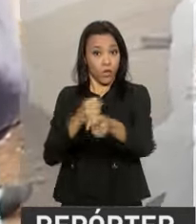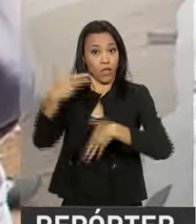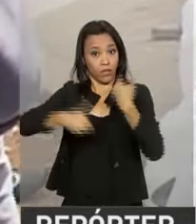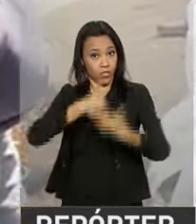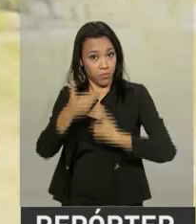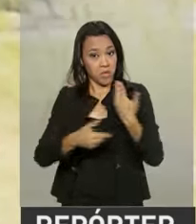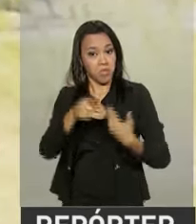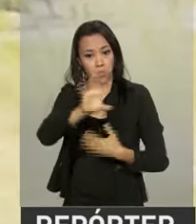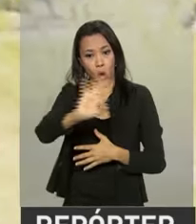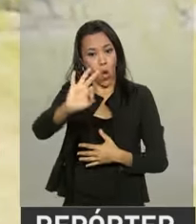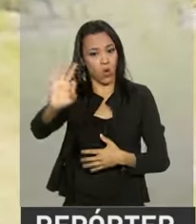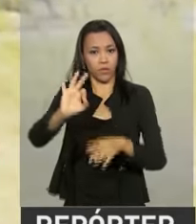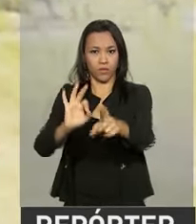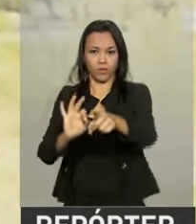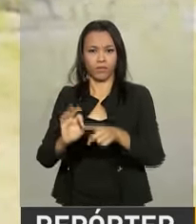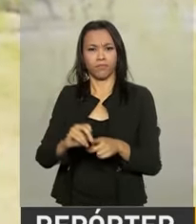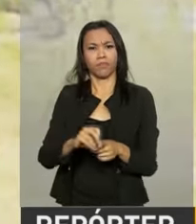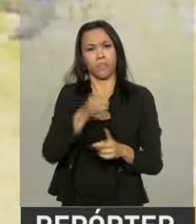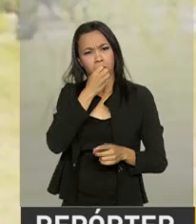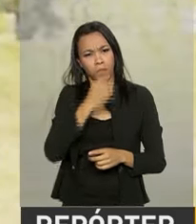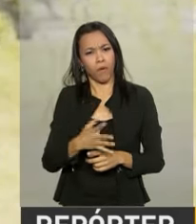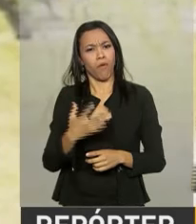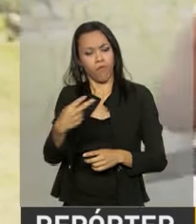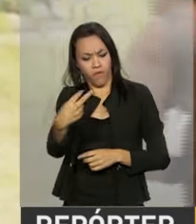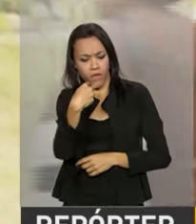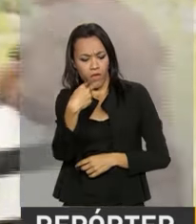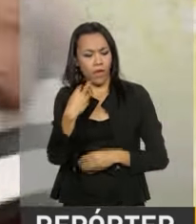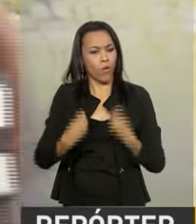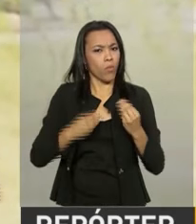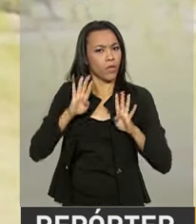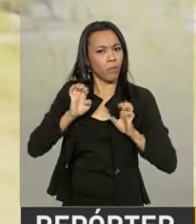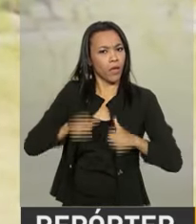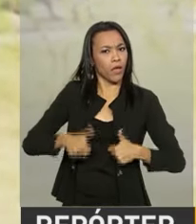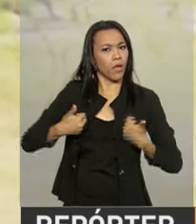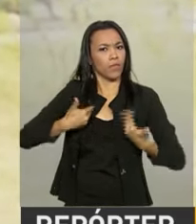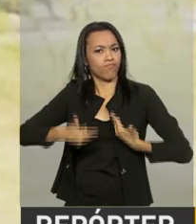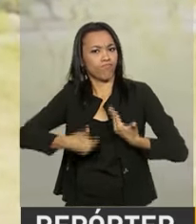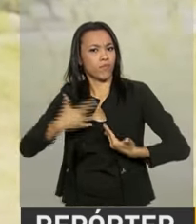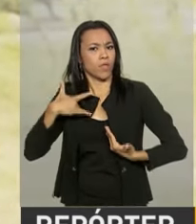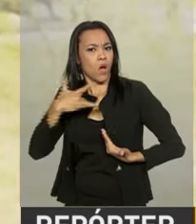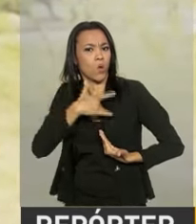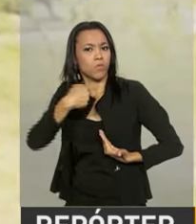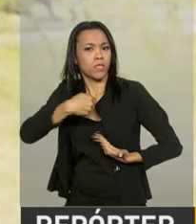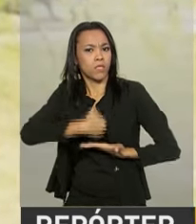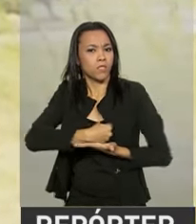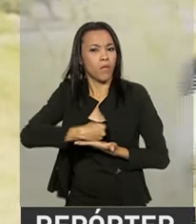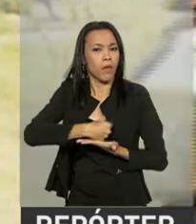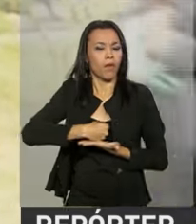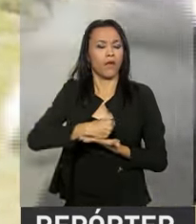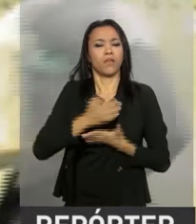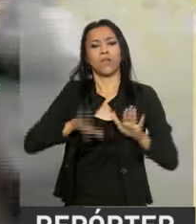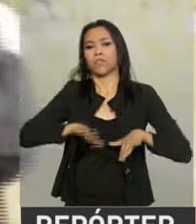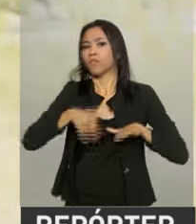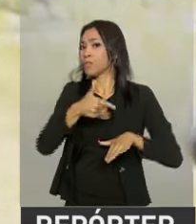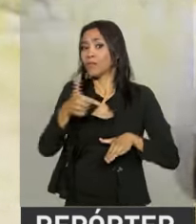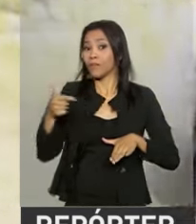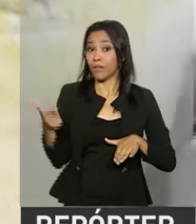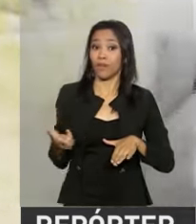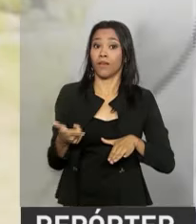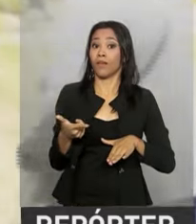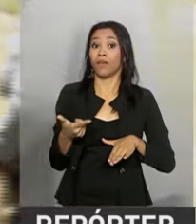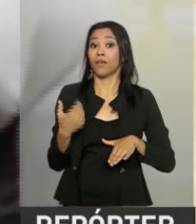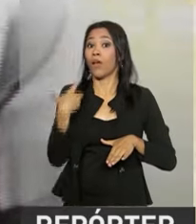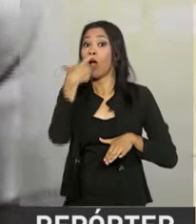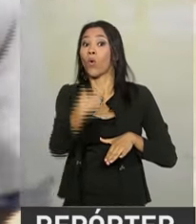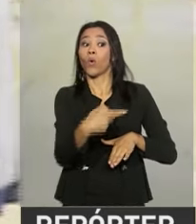é só elogios. tem vindo ver como que a gente tá, como que a gente tá passando, se precisa de remédio, às vezes não tem o remédio lá na onde